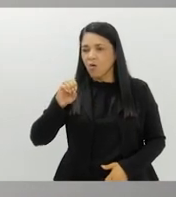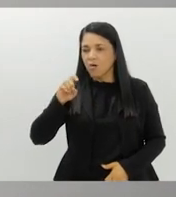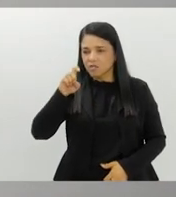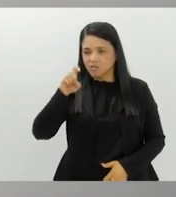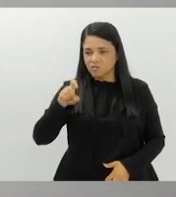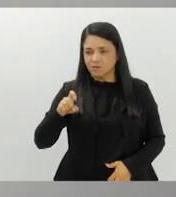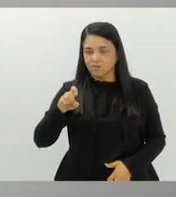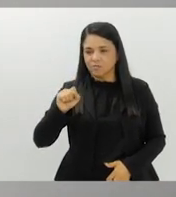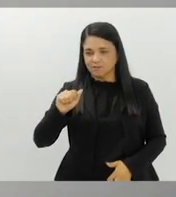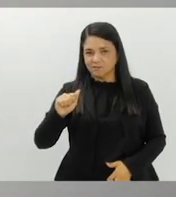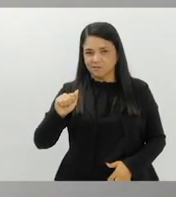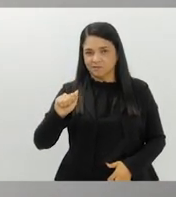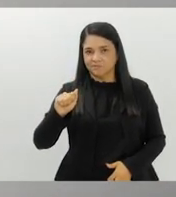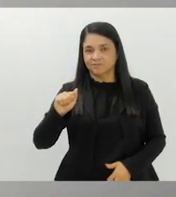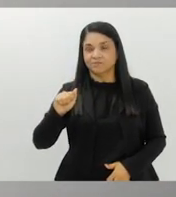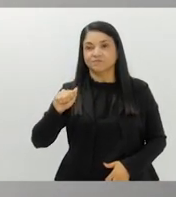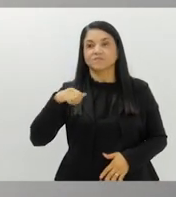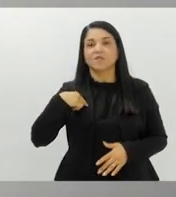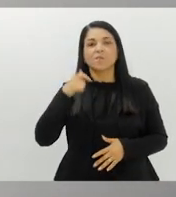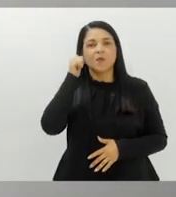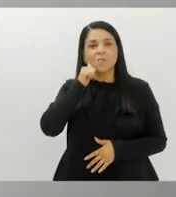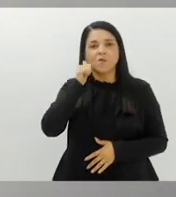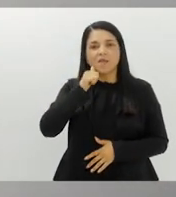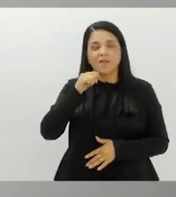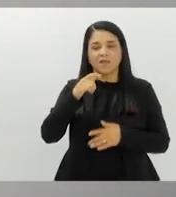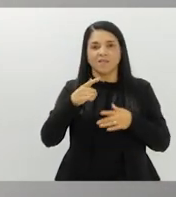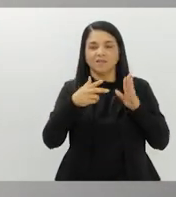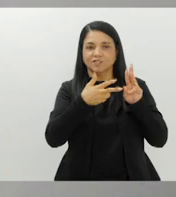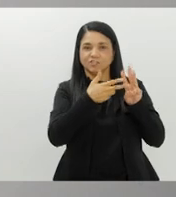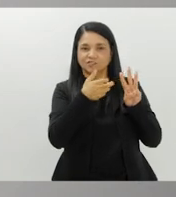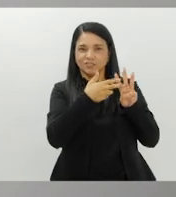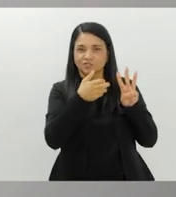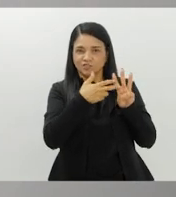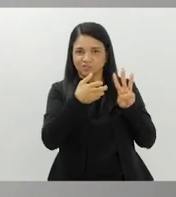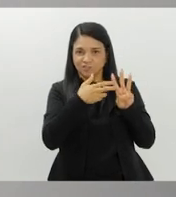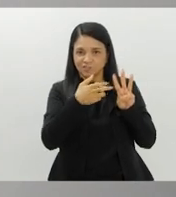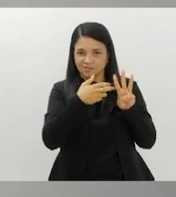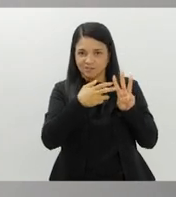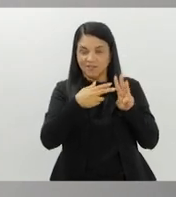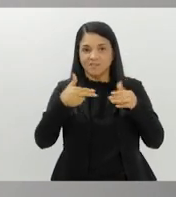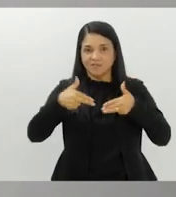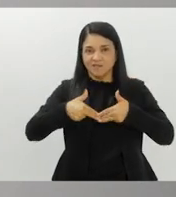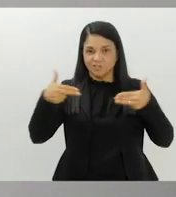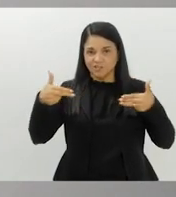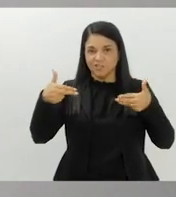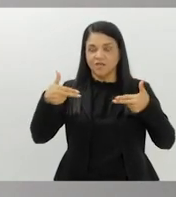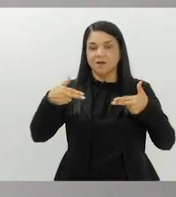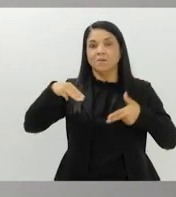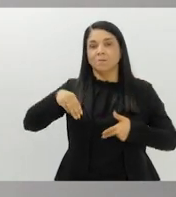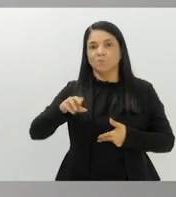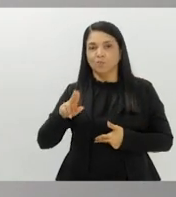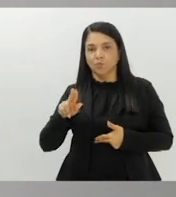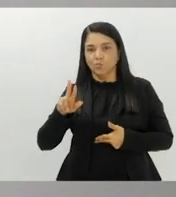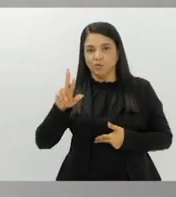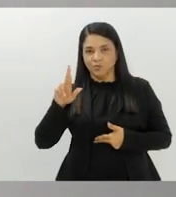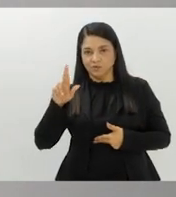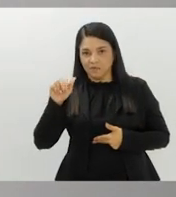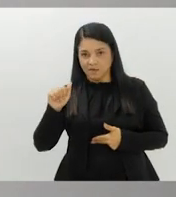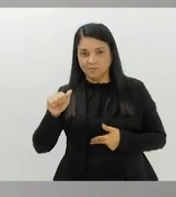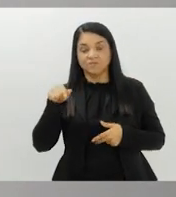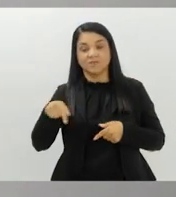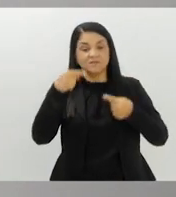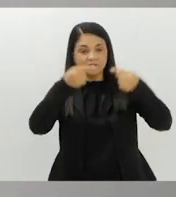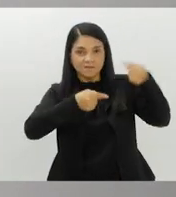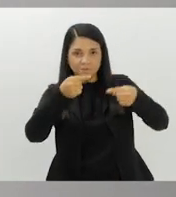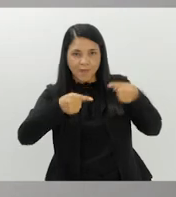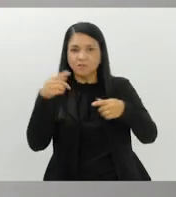Bárbara, uma mulher indígena da etnia Mura. E esse debate para a gente é muito caro e muito